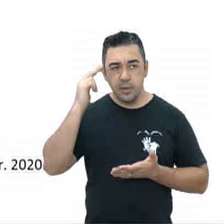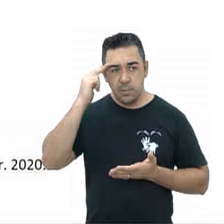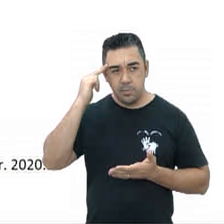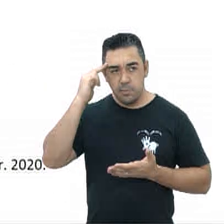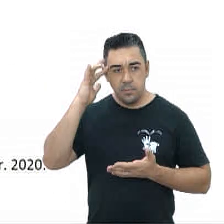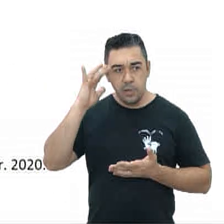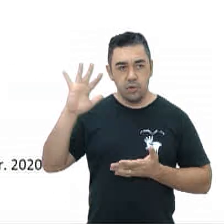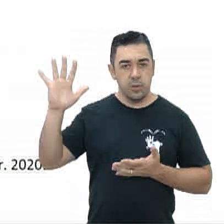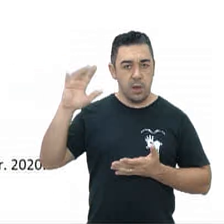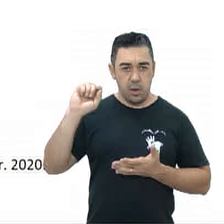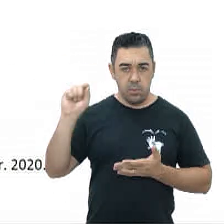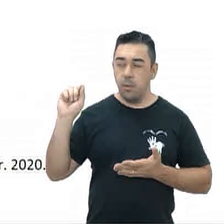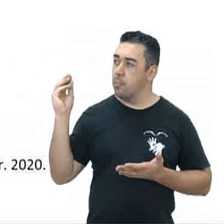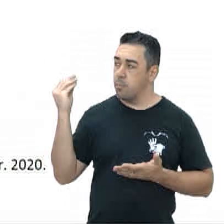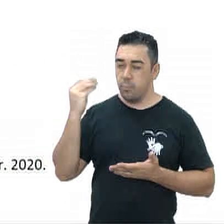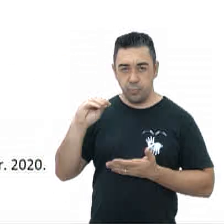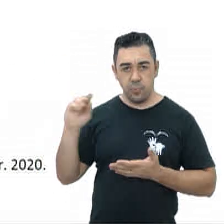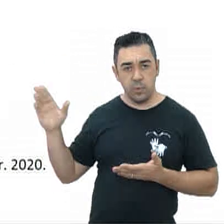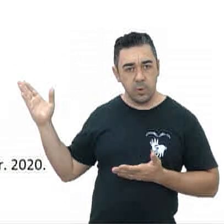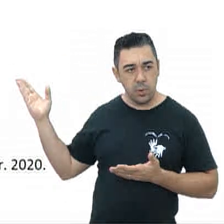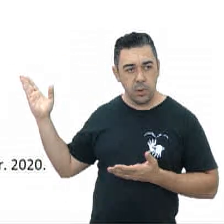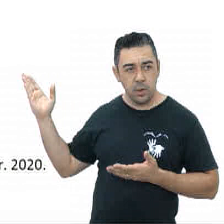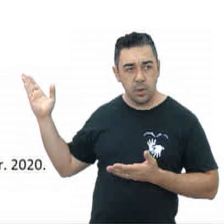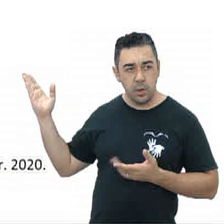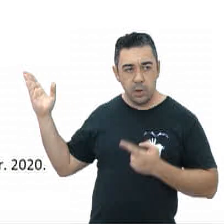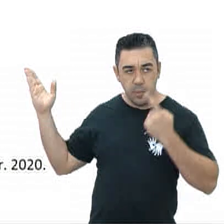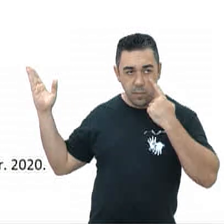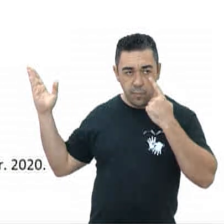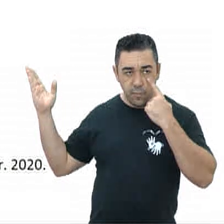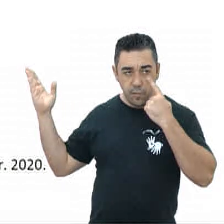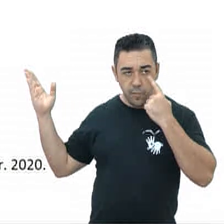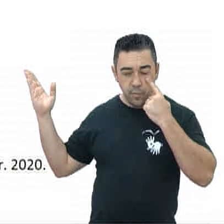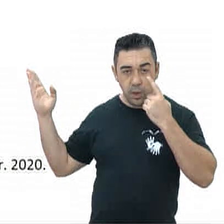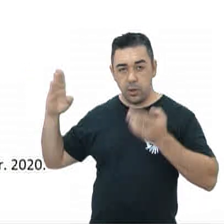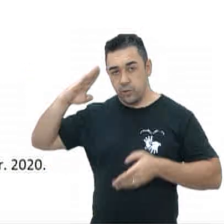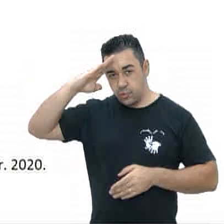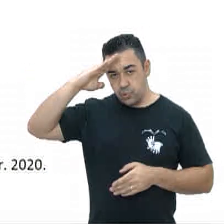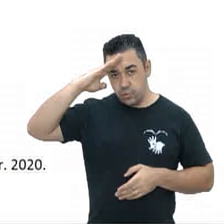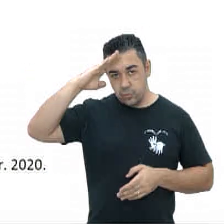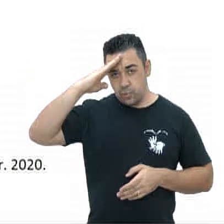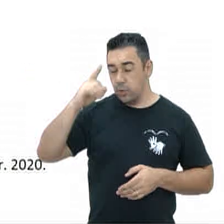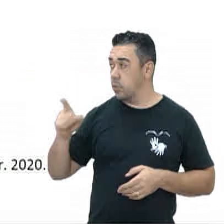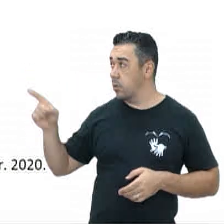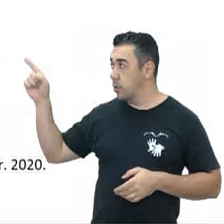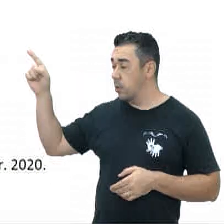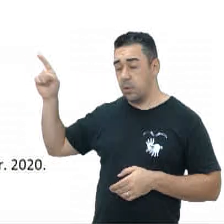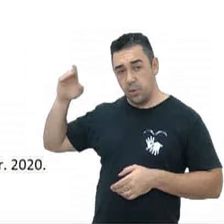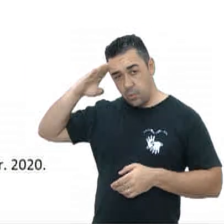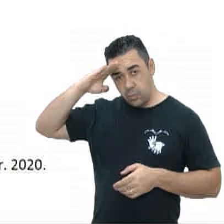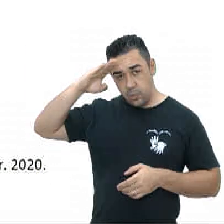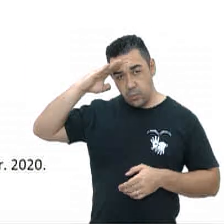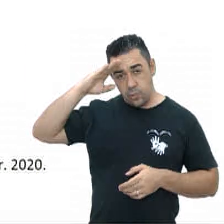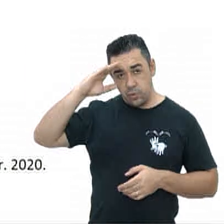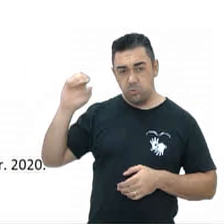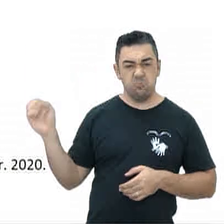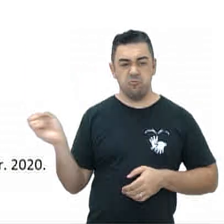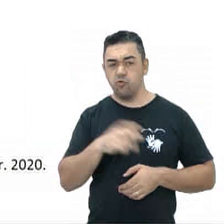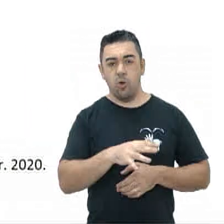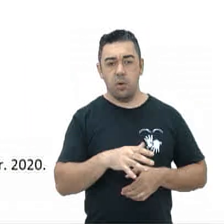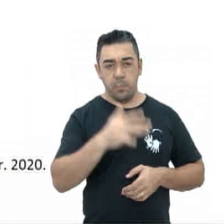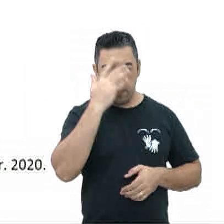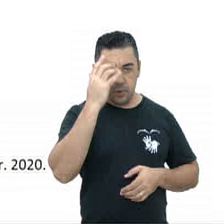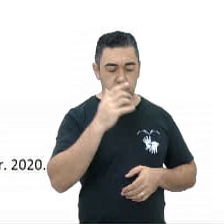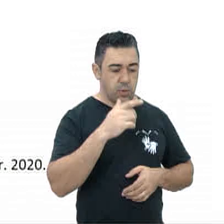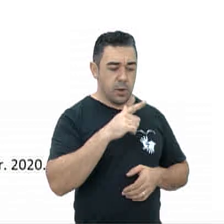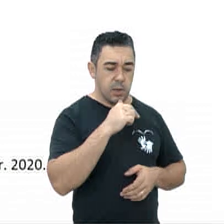imaginário, né, para colocar na sua representação. Então você está vendo aqui os soldados, provavelmente a guarda da cidade, né, jogando as